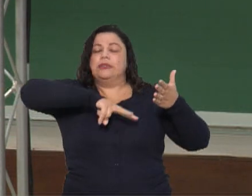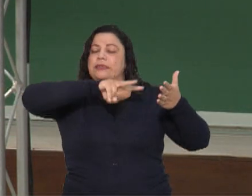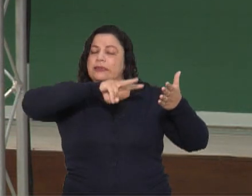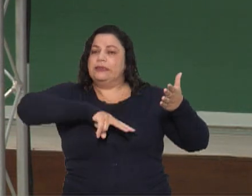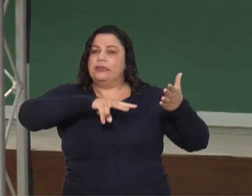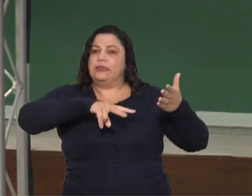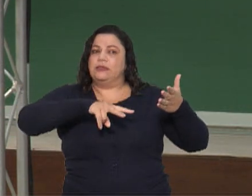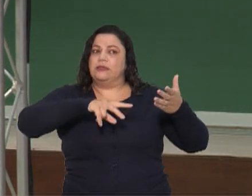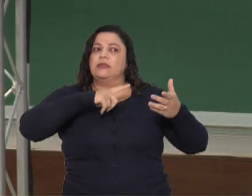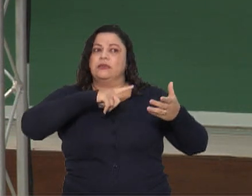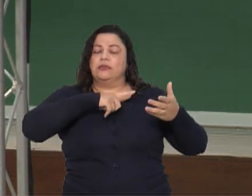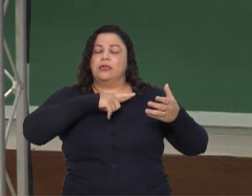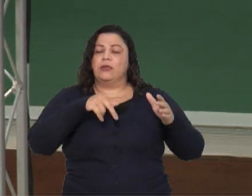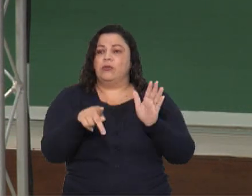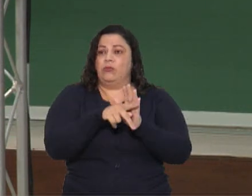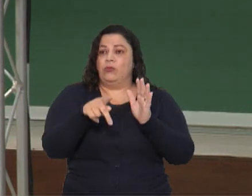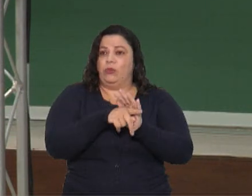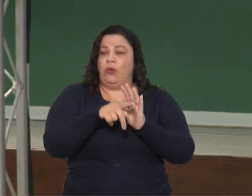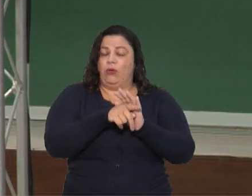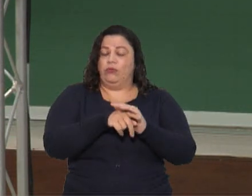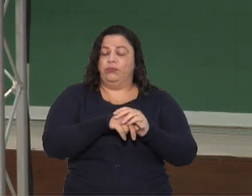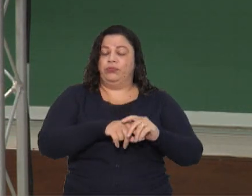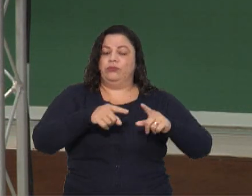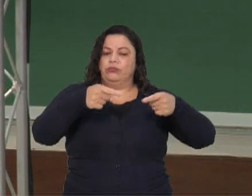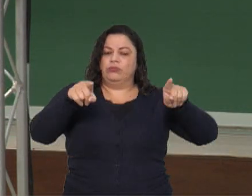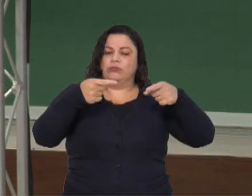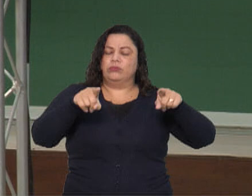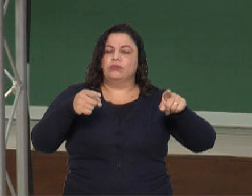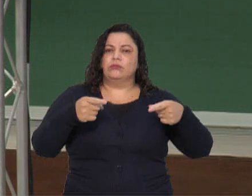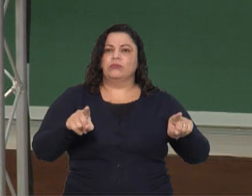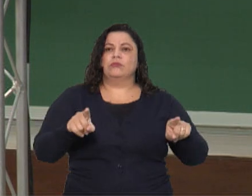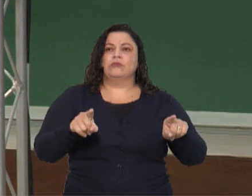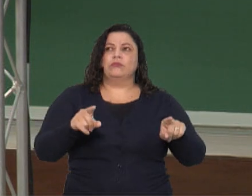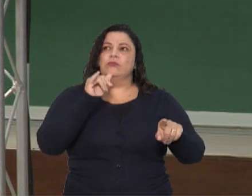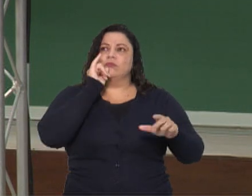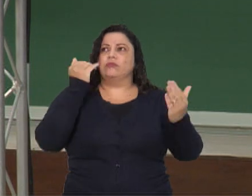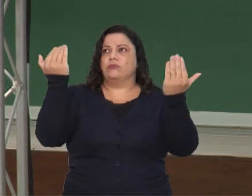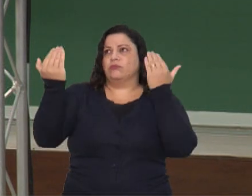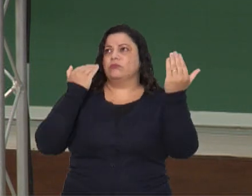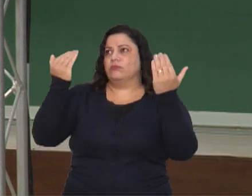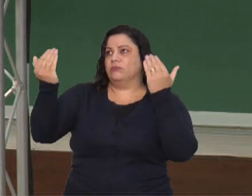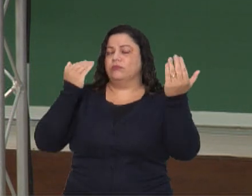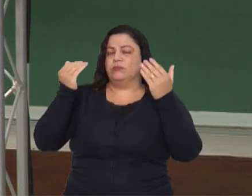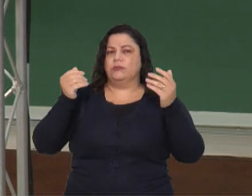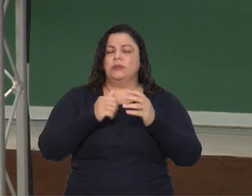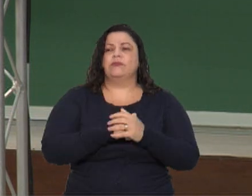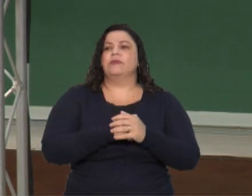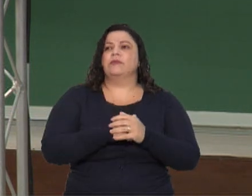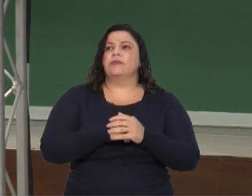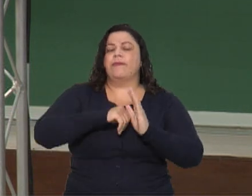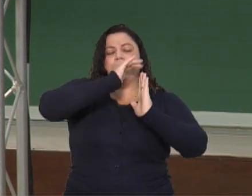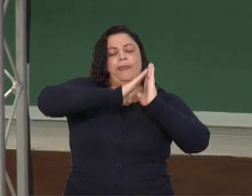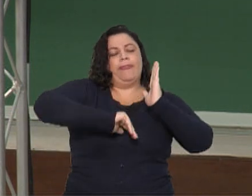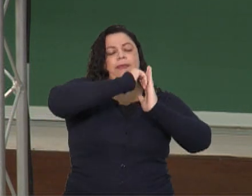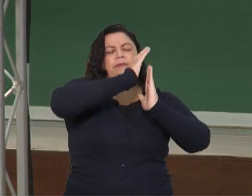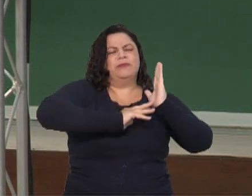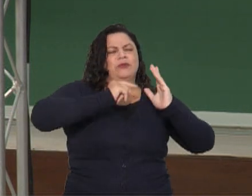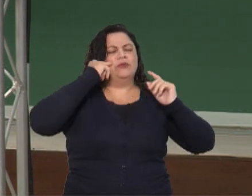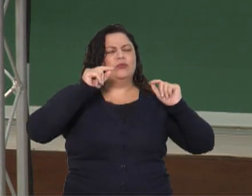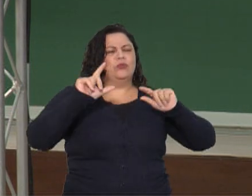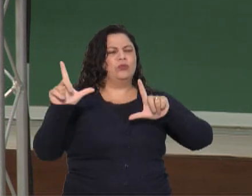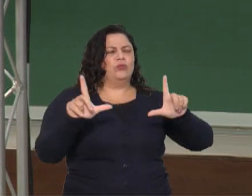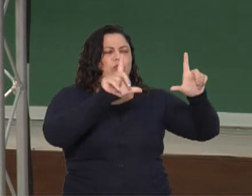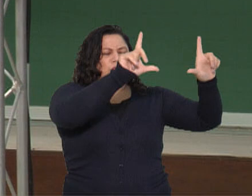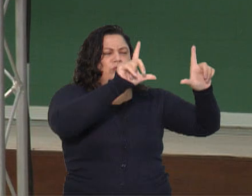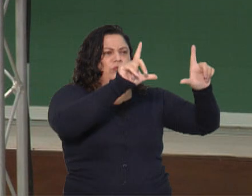assim, se você comparar com uma pintura, uma escultura, é bem comum nas